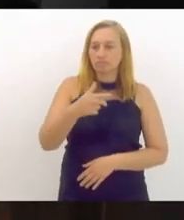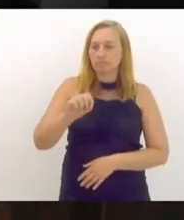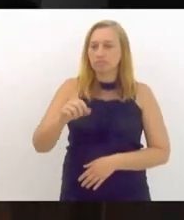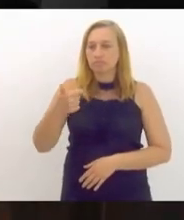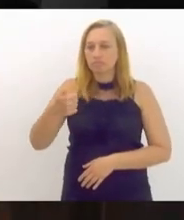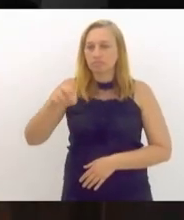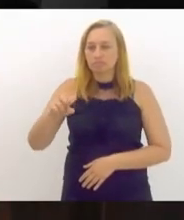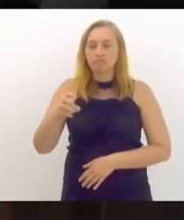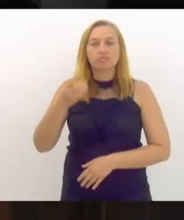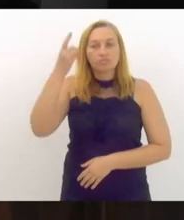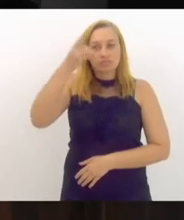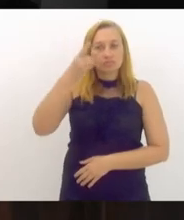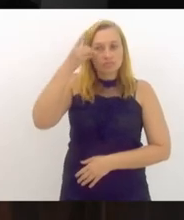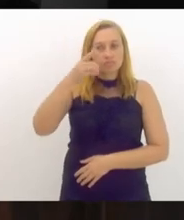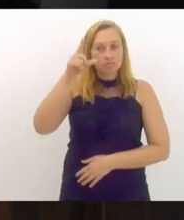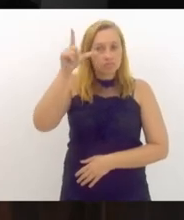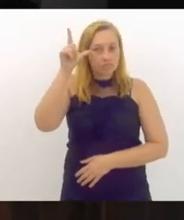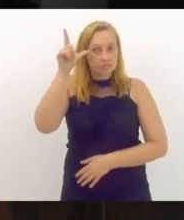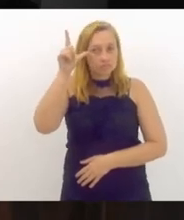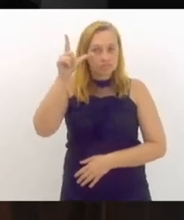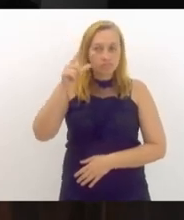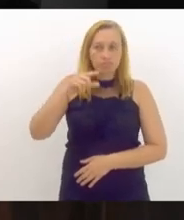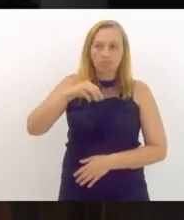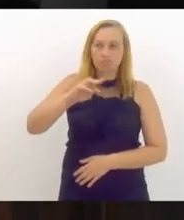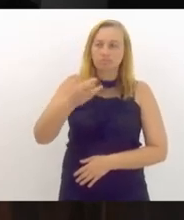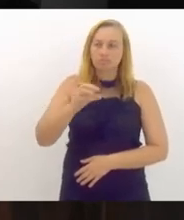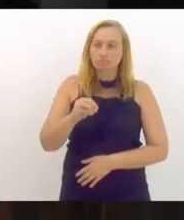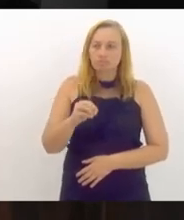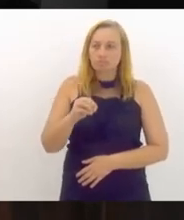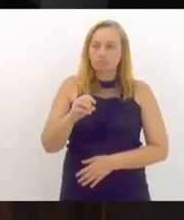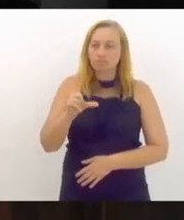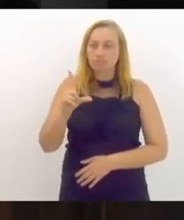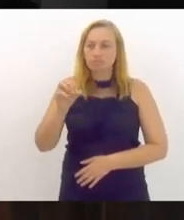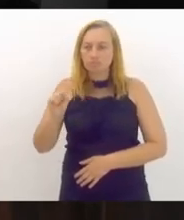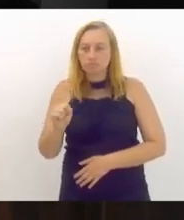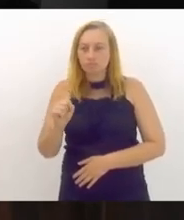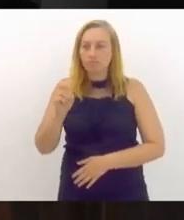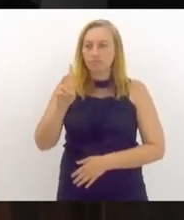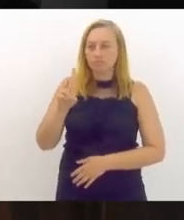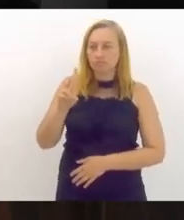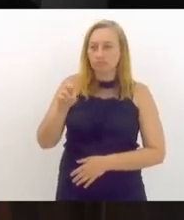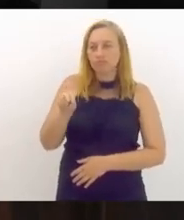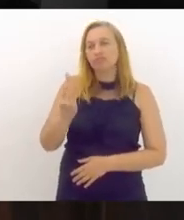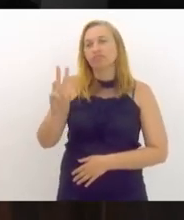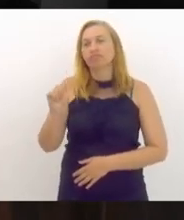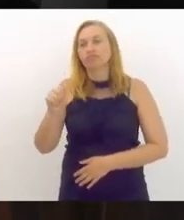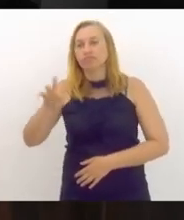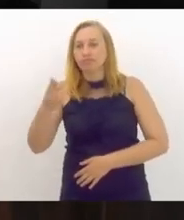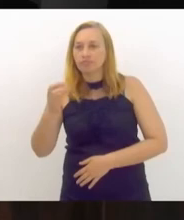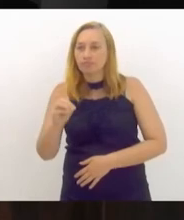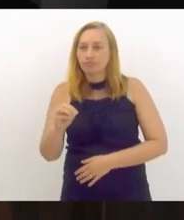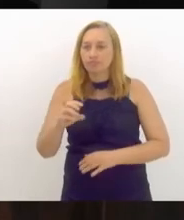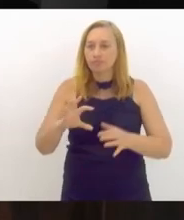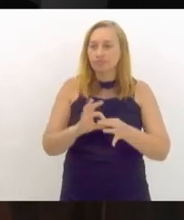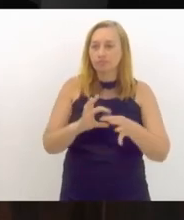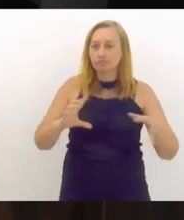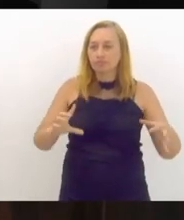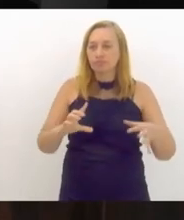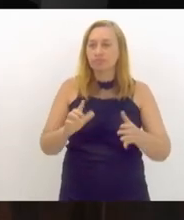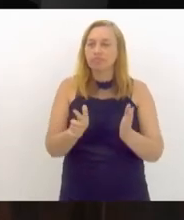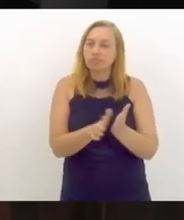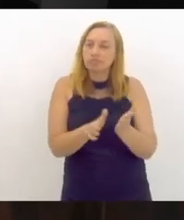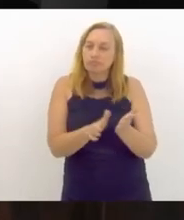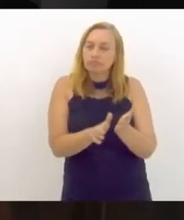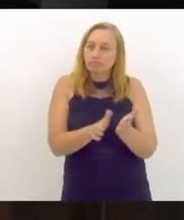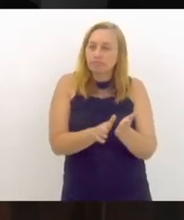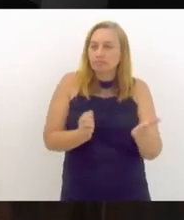733/2015, de autoria dos deputados Lucinha, Márcio Canella e Vaguinho, que dispõe sobre a desvinculação nas faturas de energia elétrica